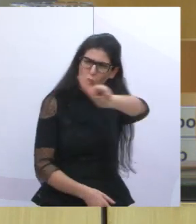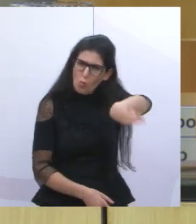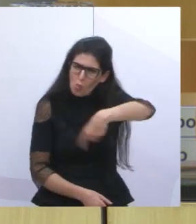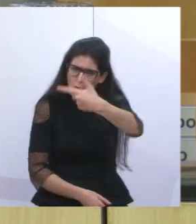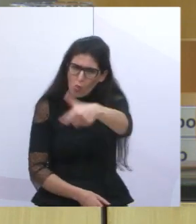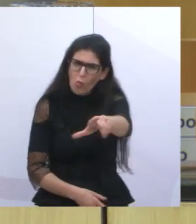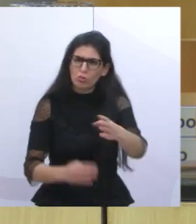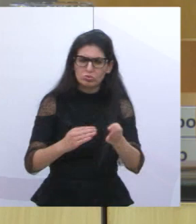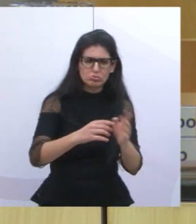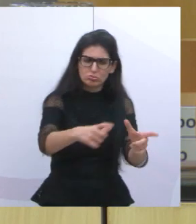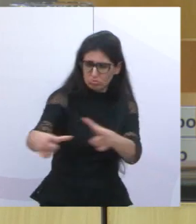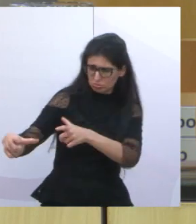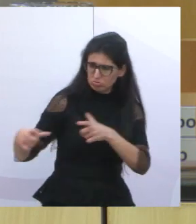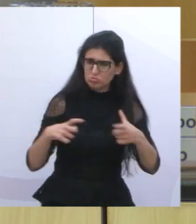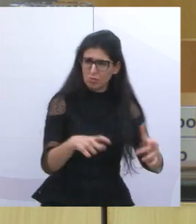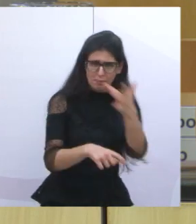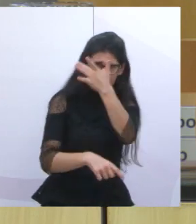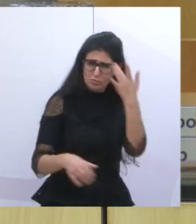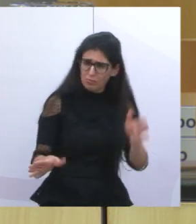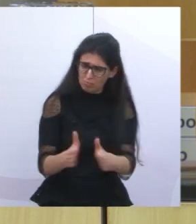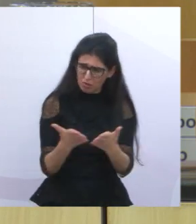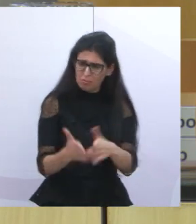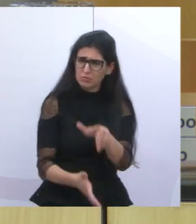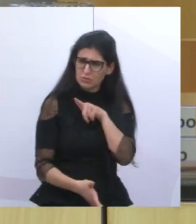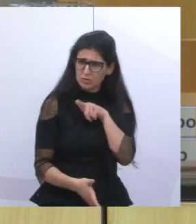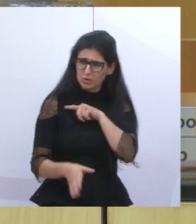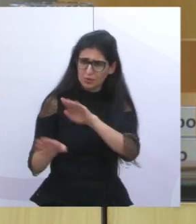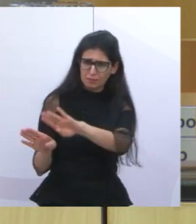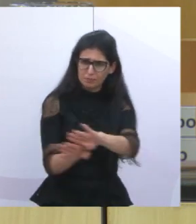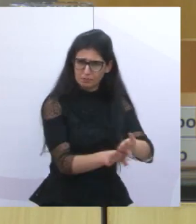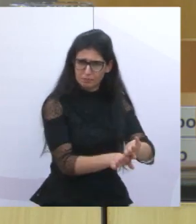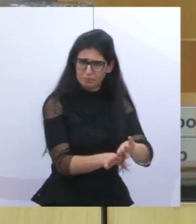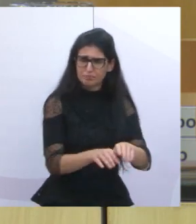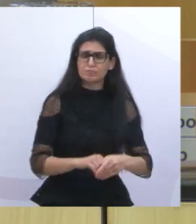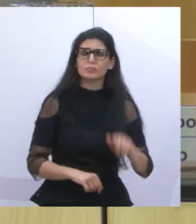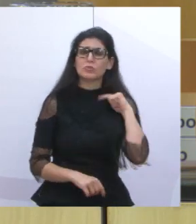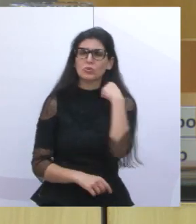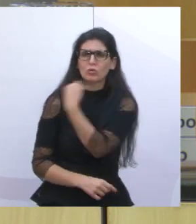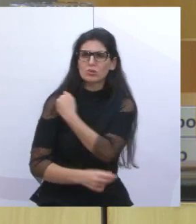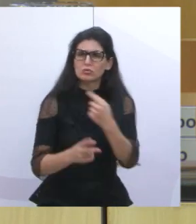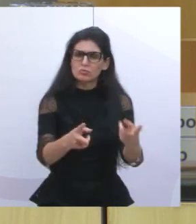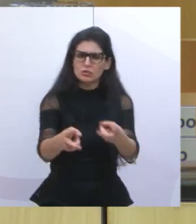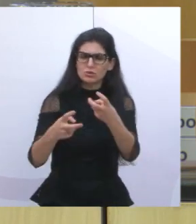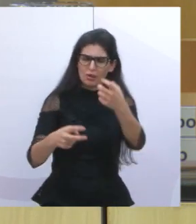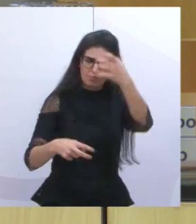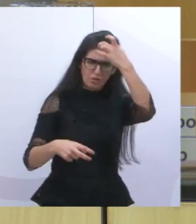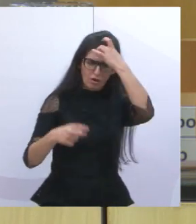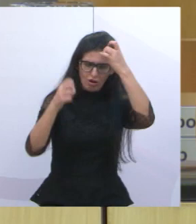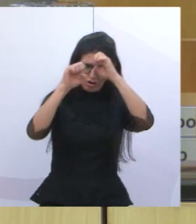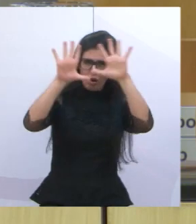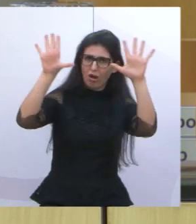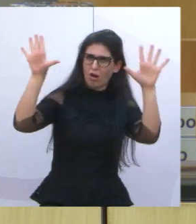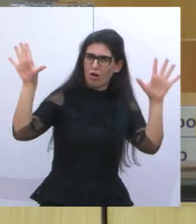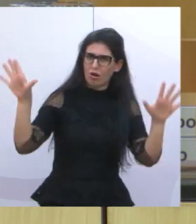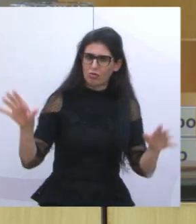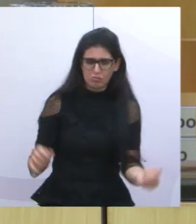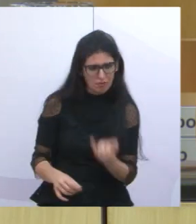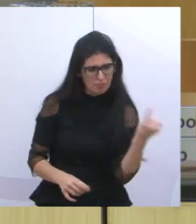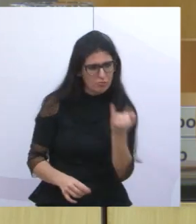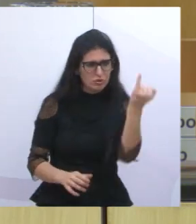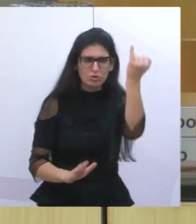gente vê aqui com mais clareza a importância desse